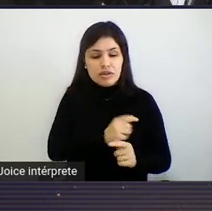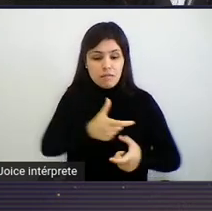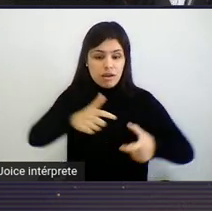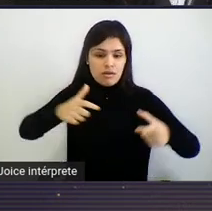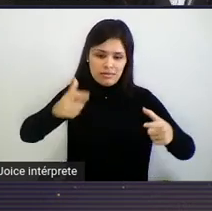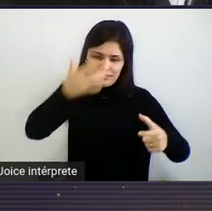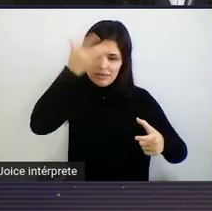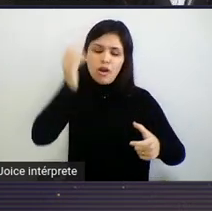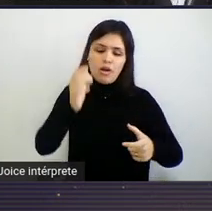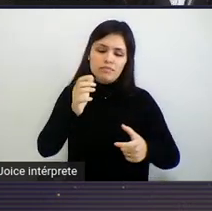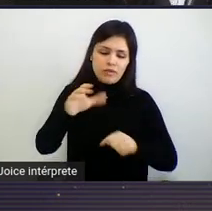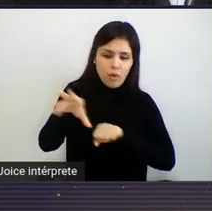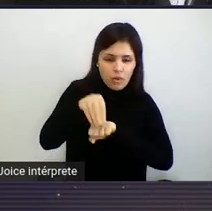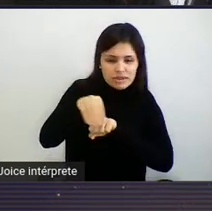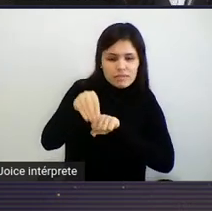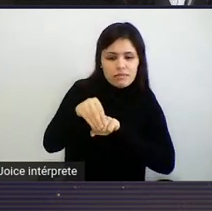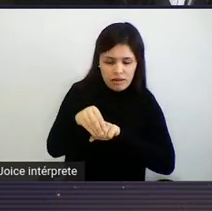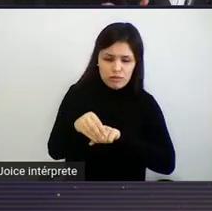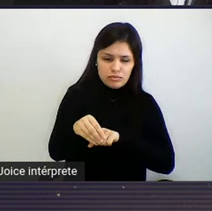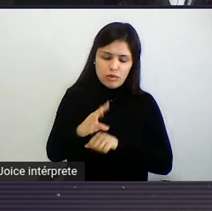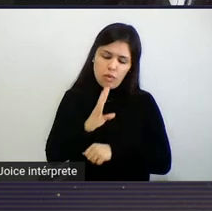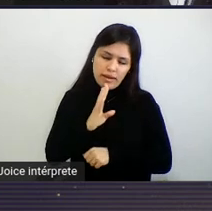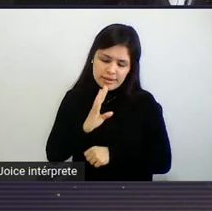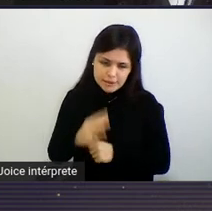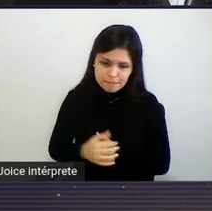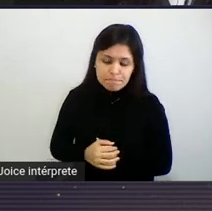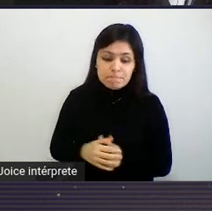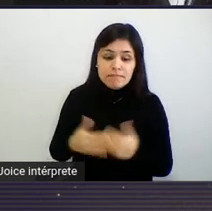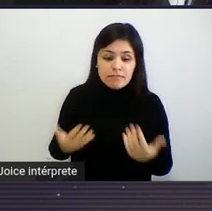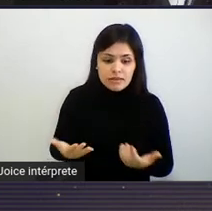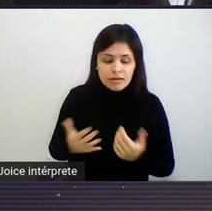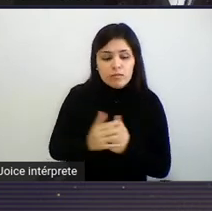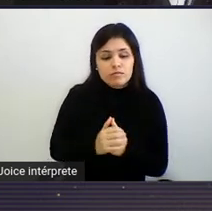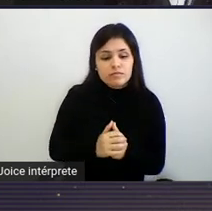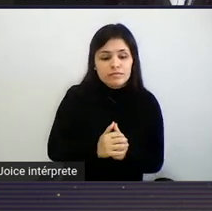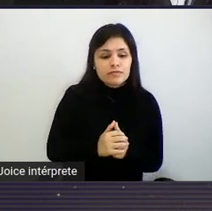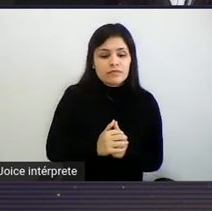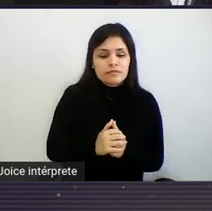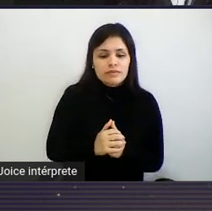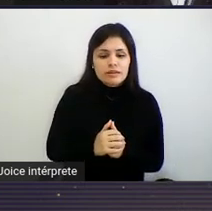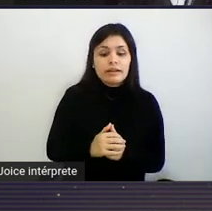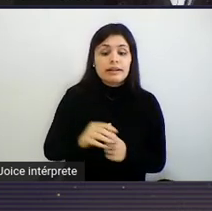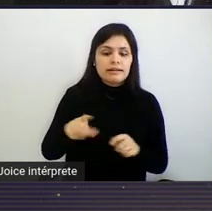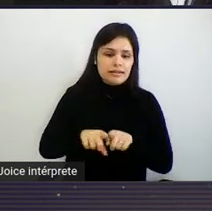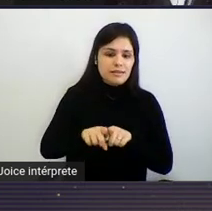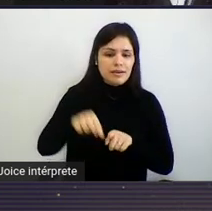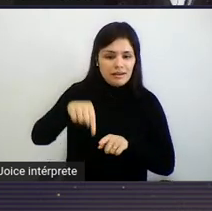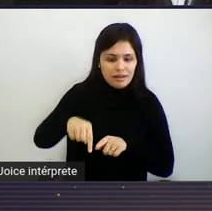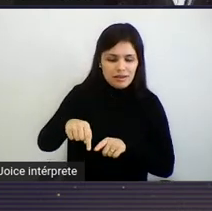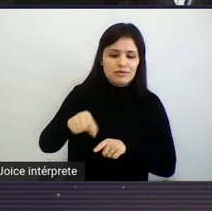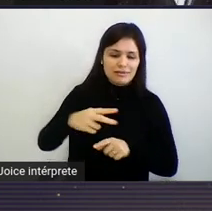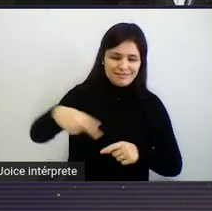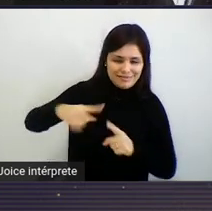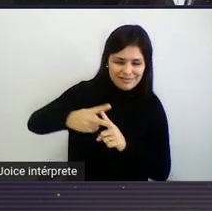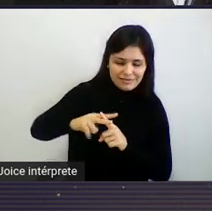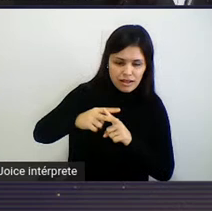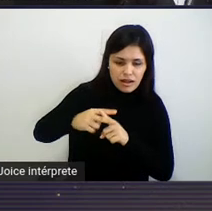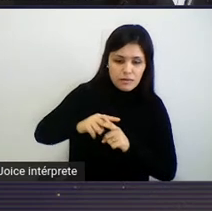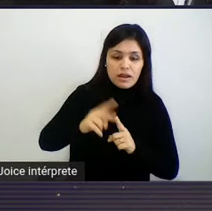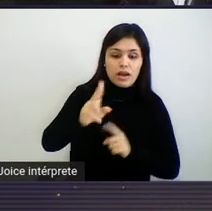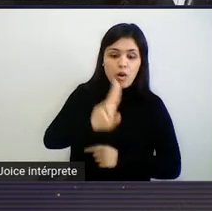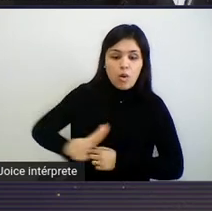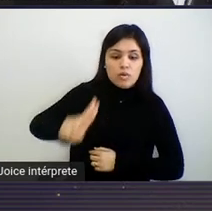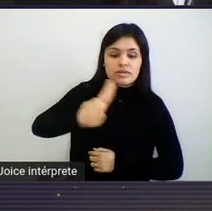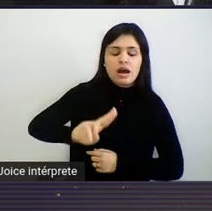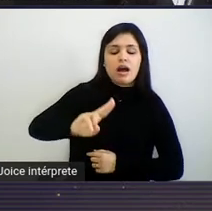a área se mostrando bastante em ascensão e sendo bastante utilizada para resolver problemas reais também, que eu achava interessante. E um